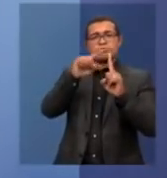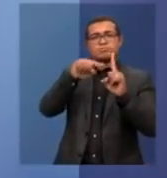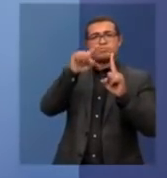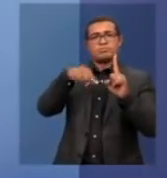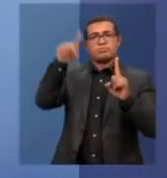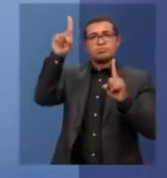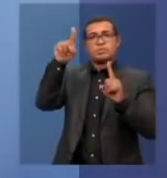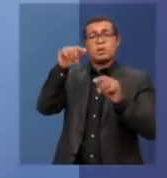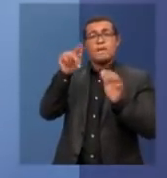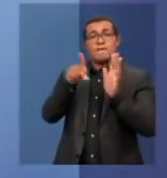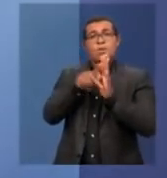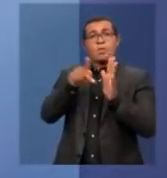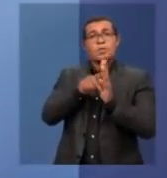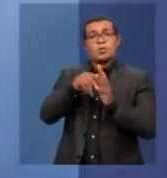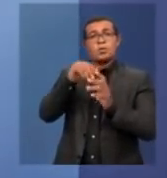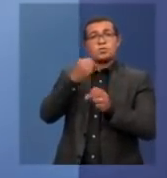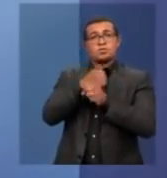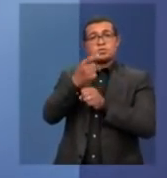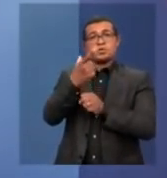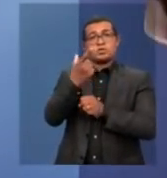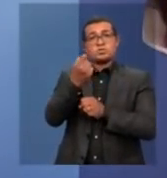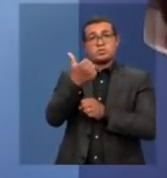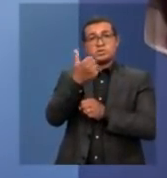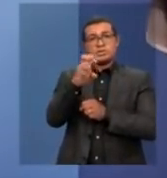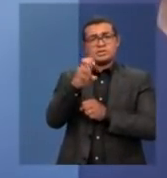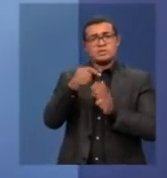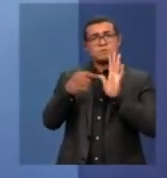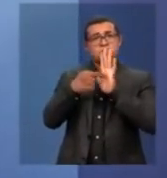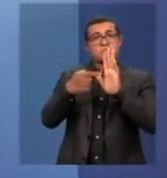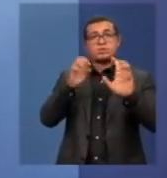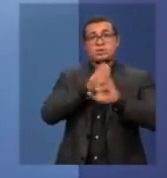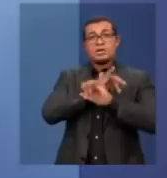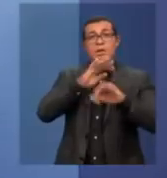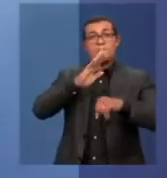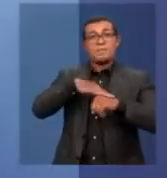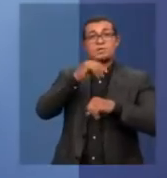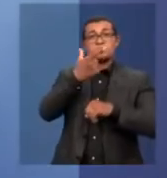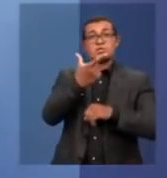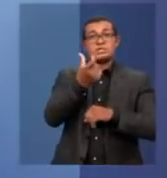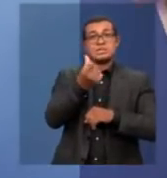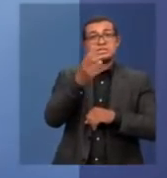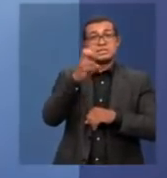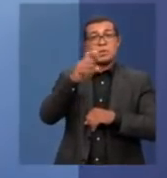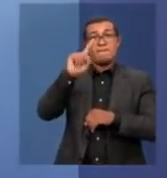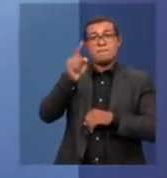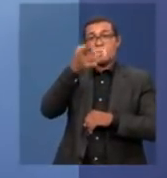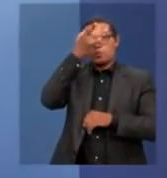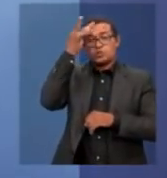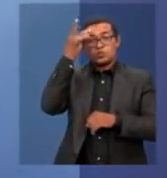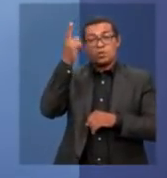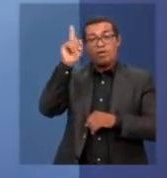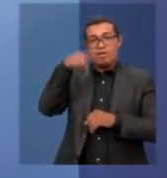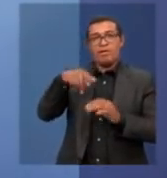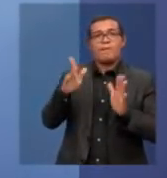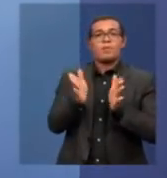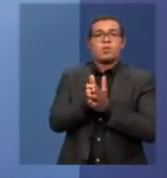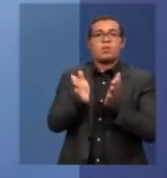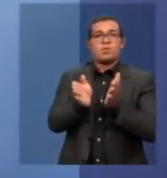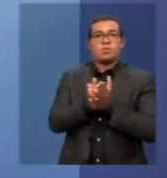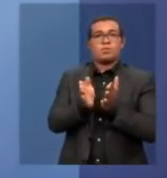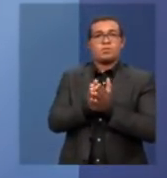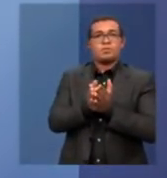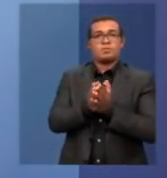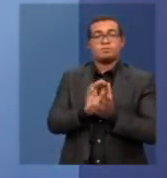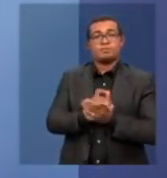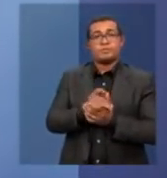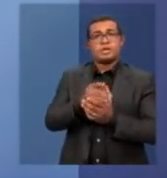2015 que mostra que mais de 160 mil pessoas estão na linha da pobreza recentemente o prefeito ao dizer que